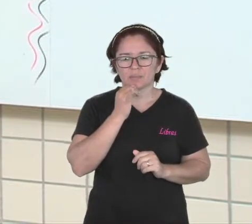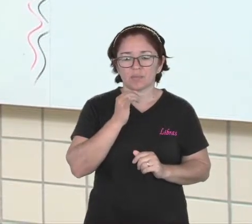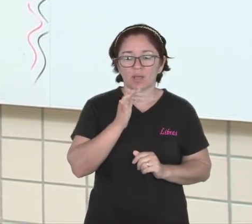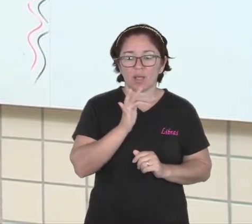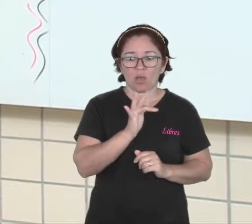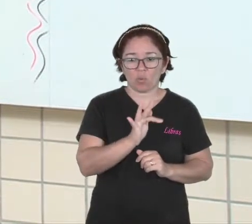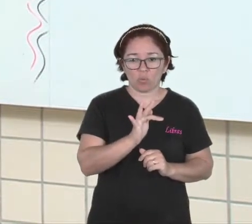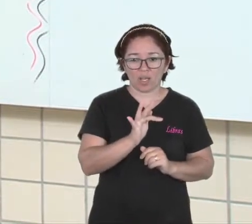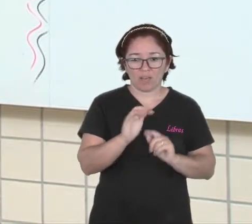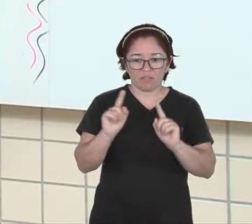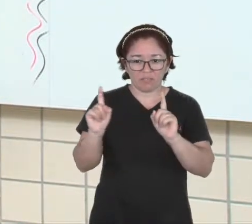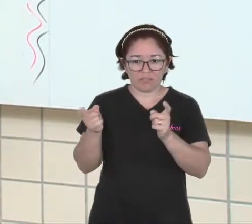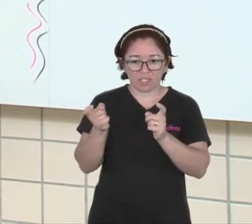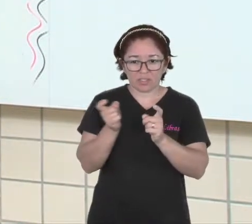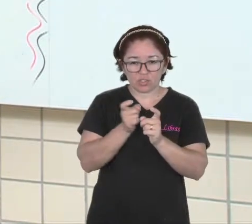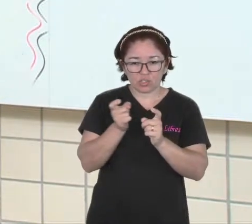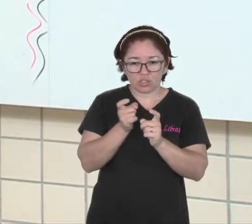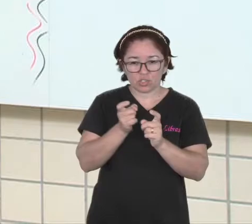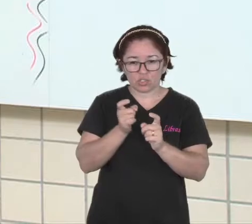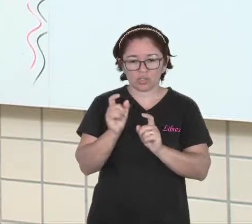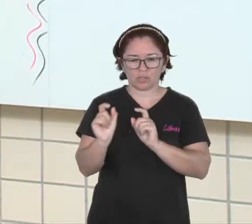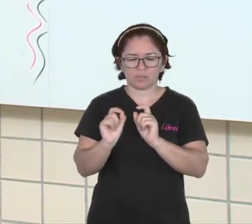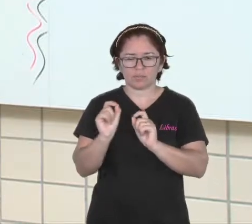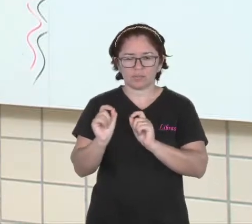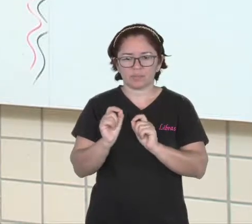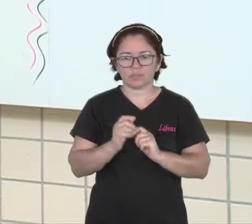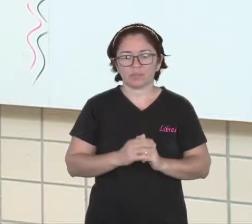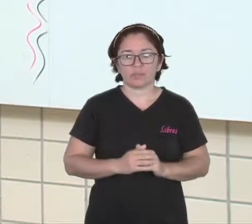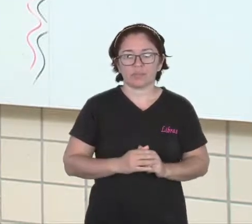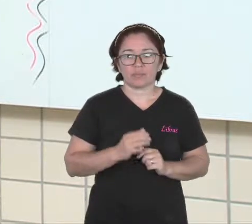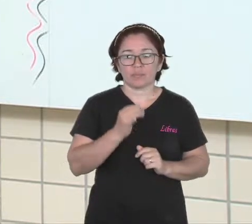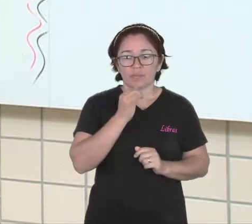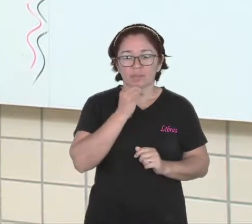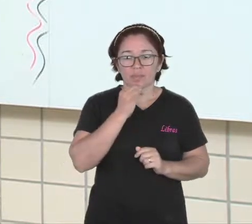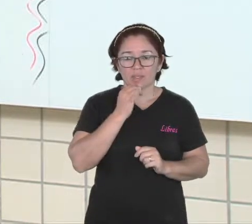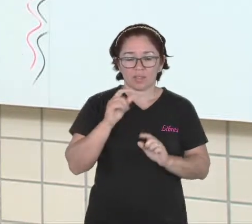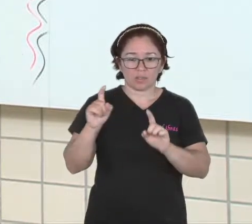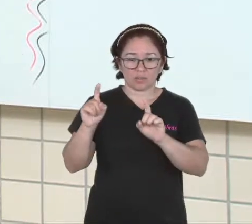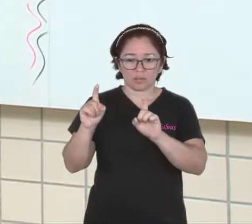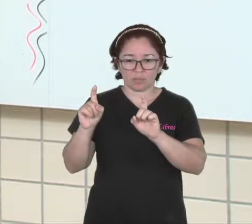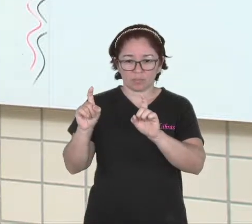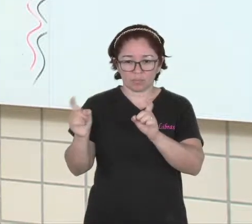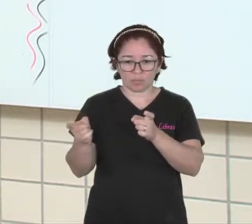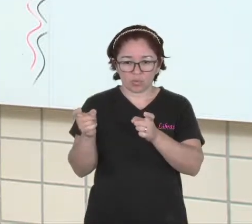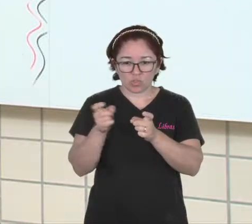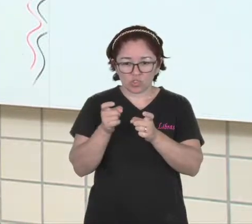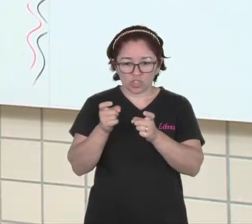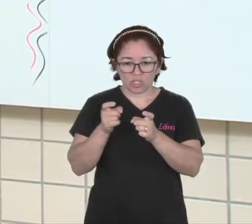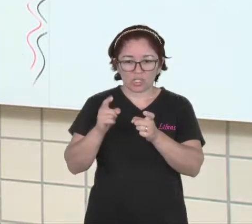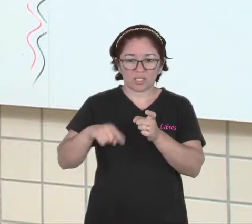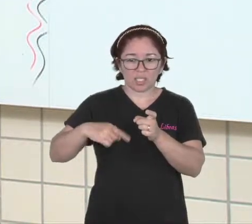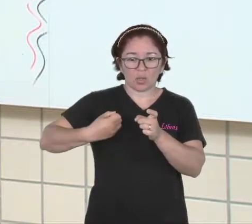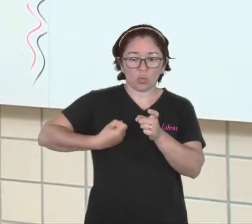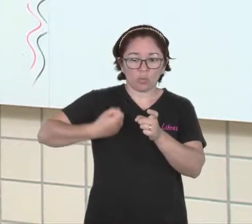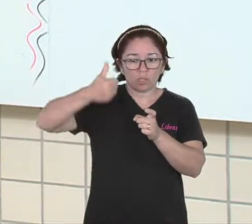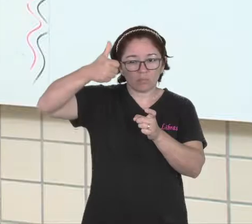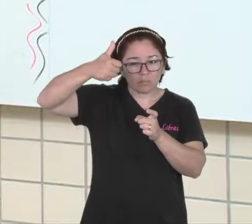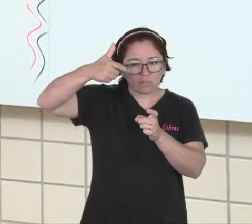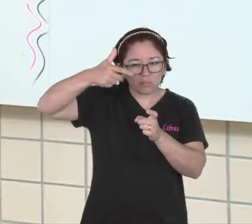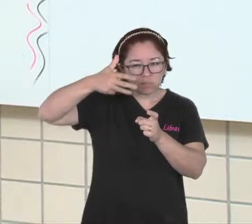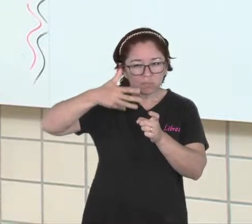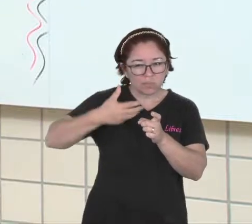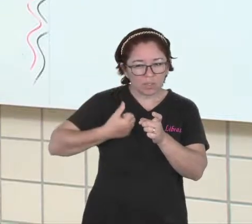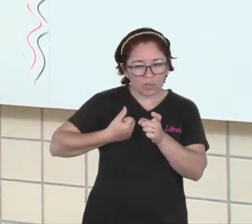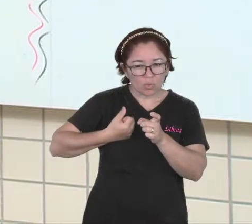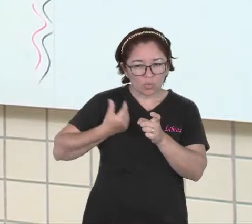x? X são os números que eu posso colocar no lugar da letra para que tenha essa resposta. Tranquilo? Vamos